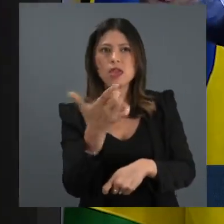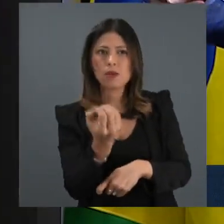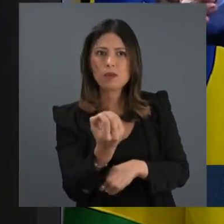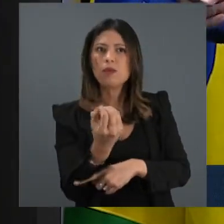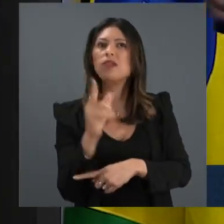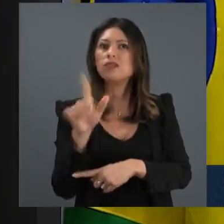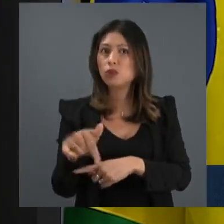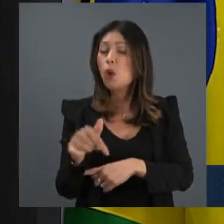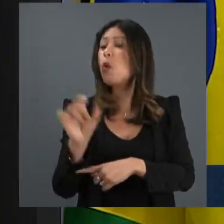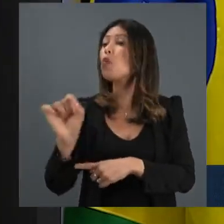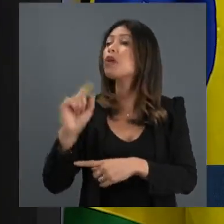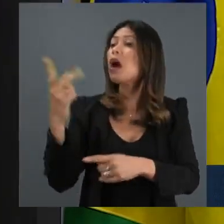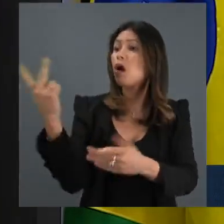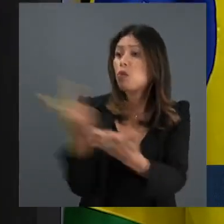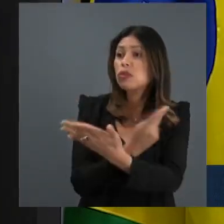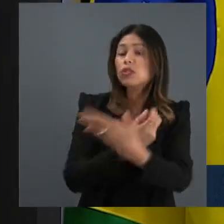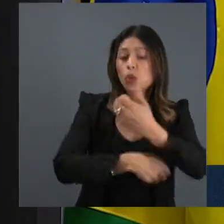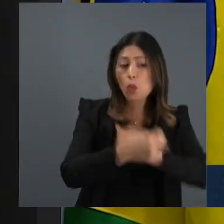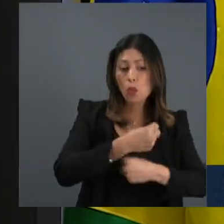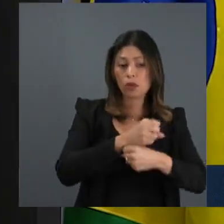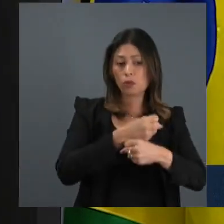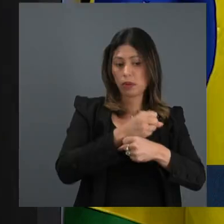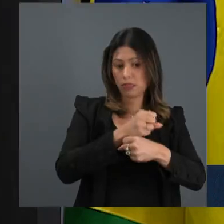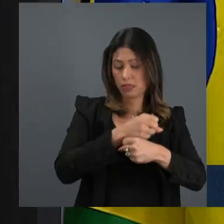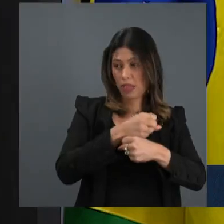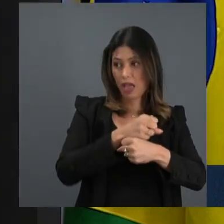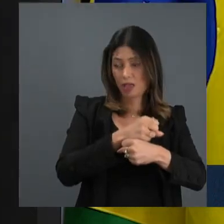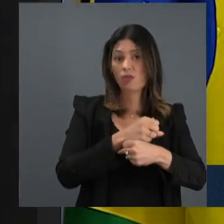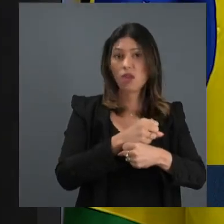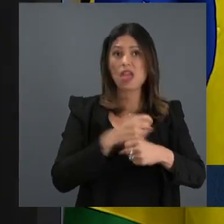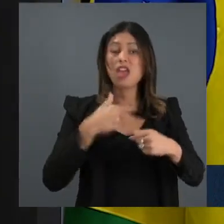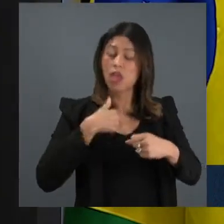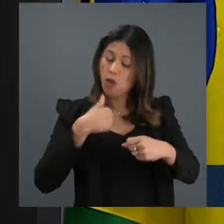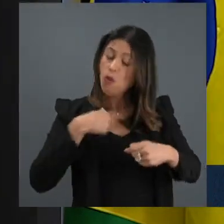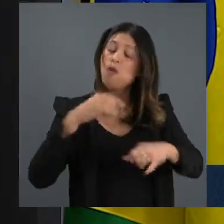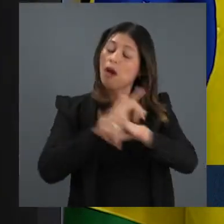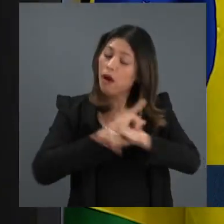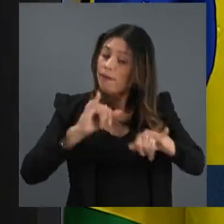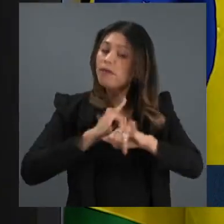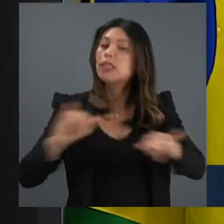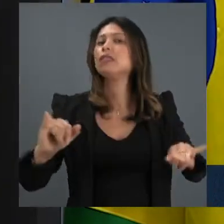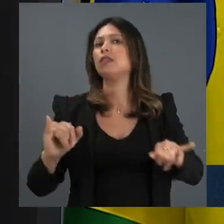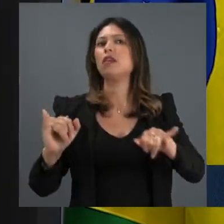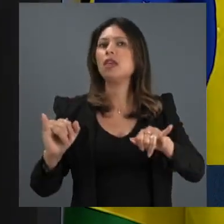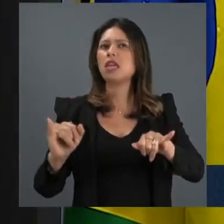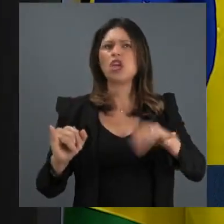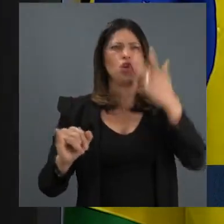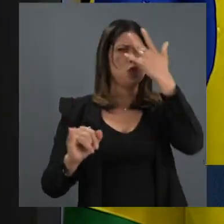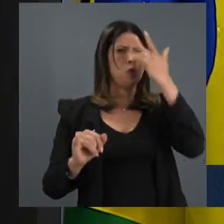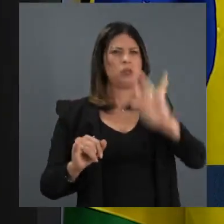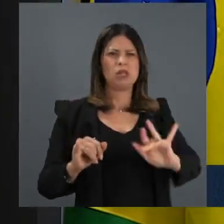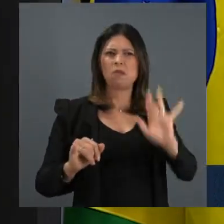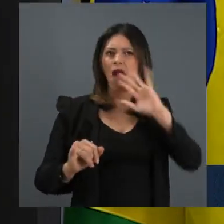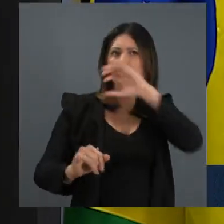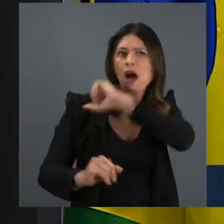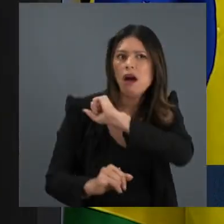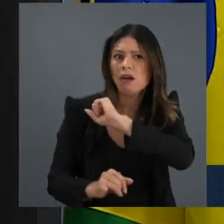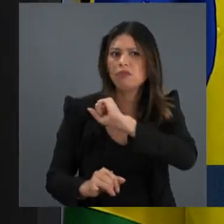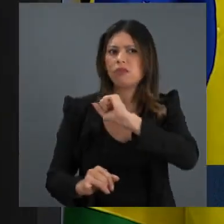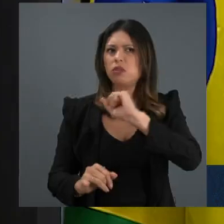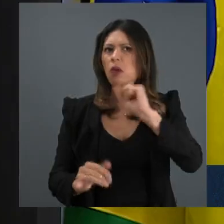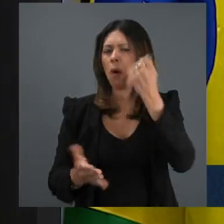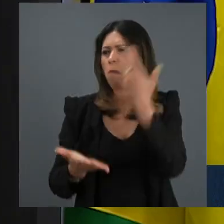no ano passado, contra meu voto, e eu avisei, só não sabia que ia ser tão rápida a tragédia, já